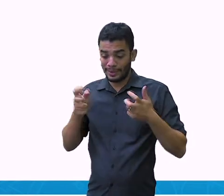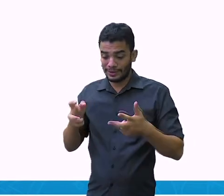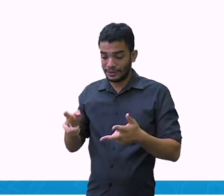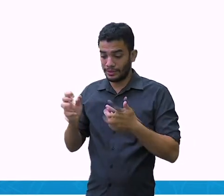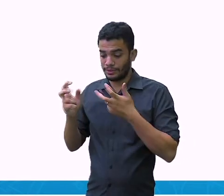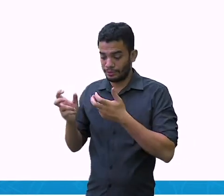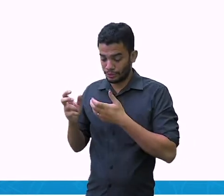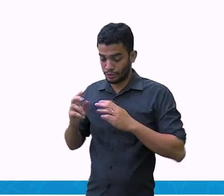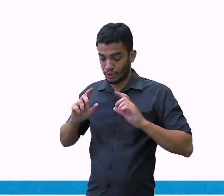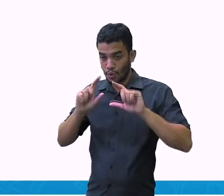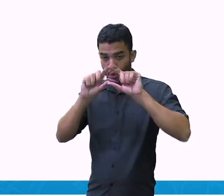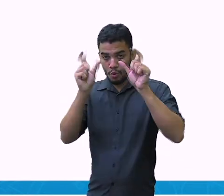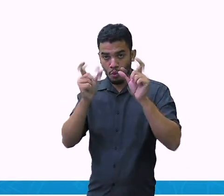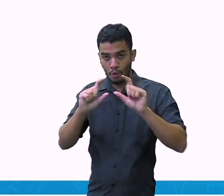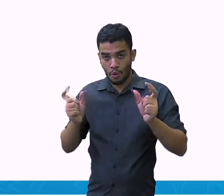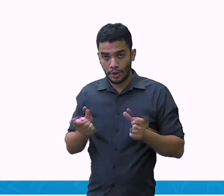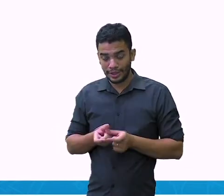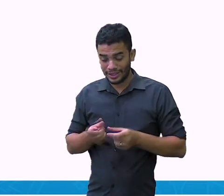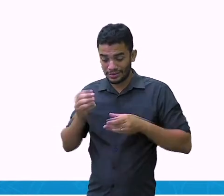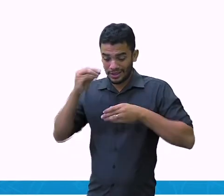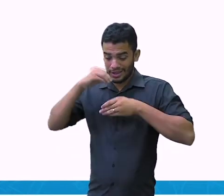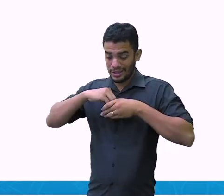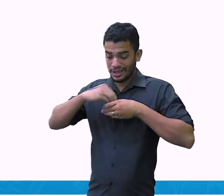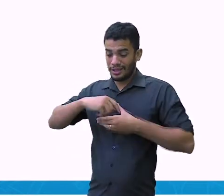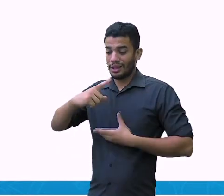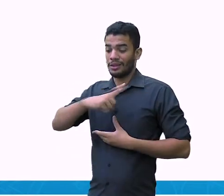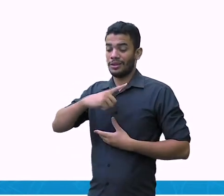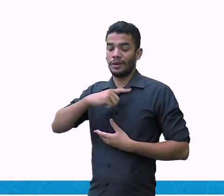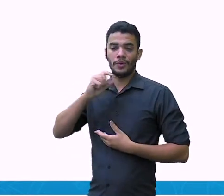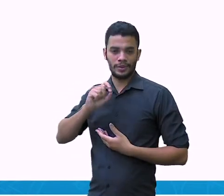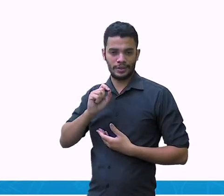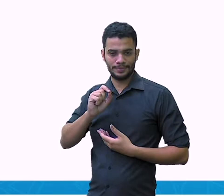você pisou no prego, ai, senti